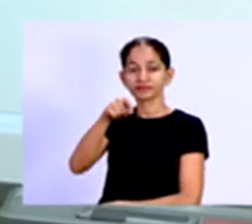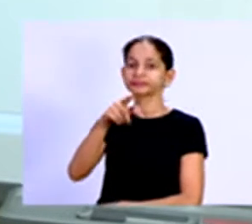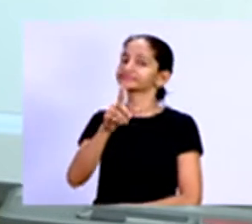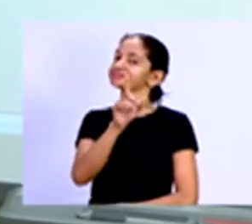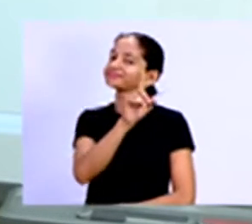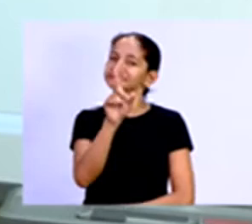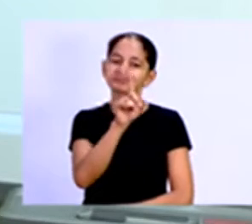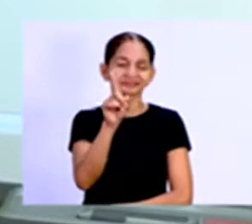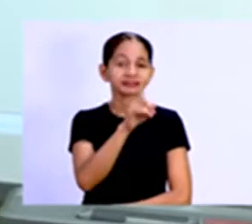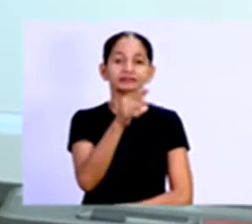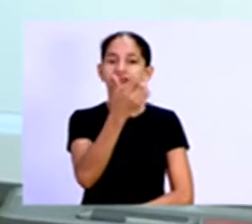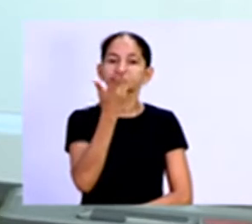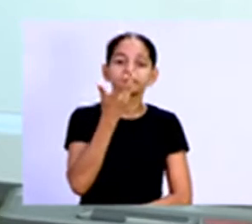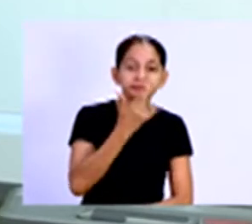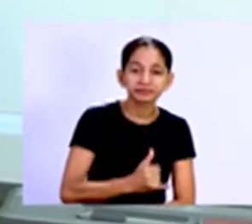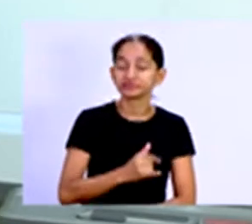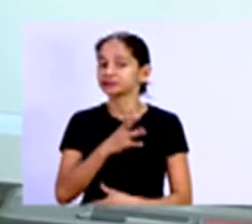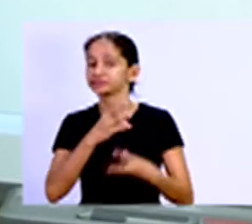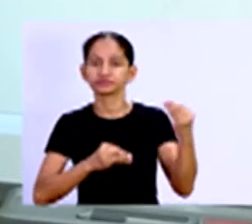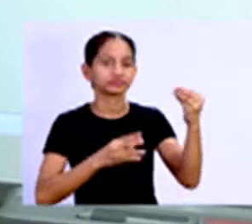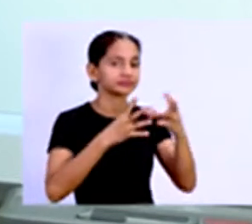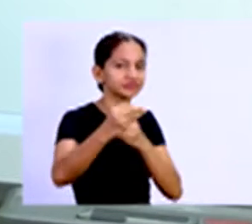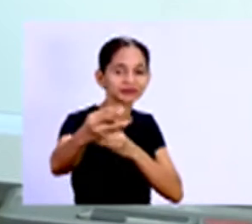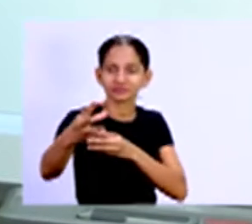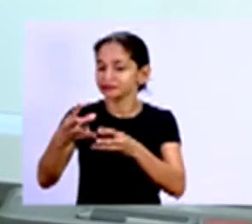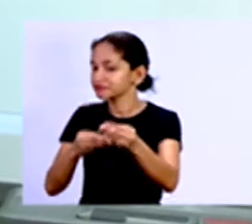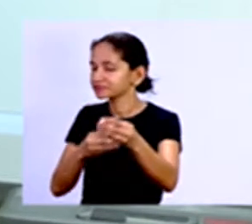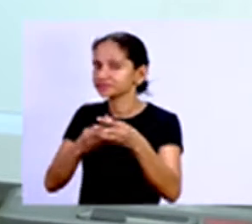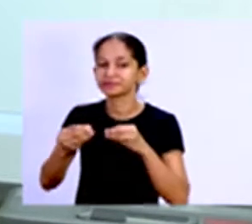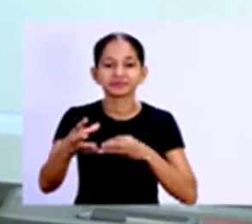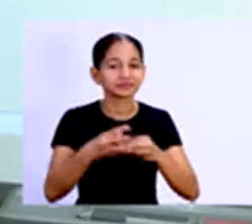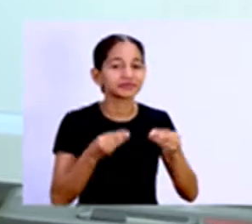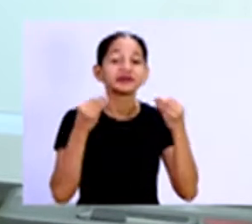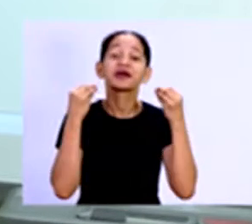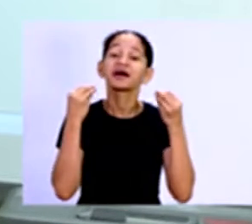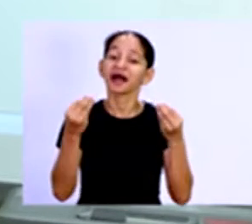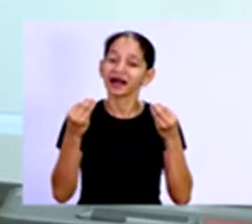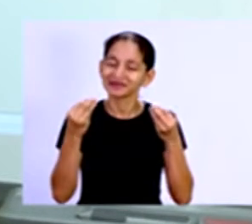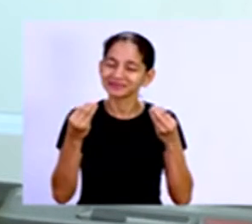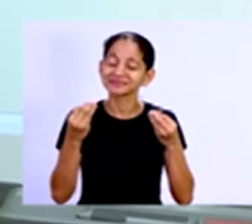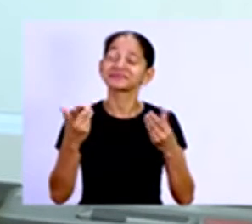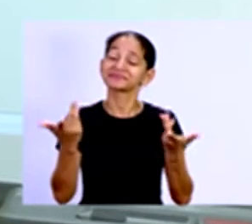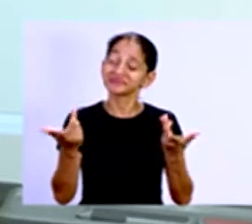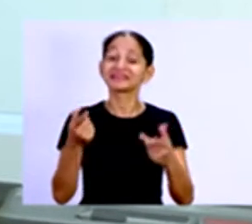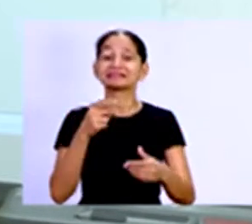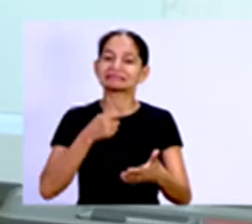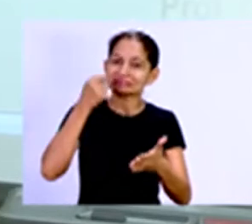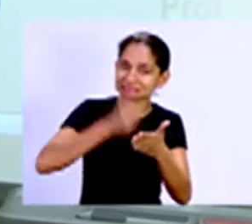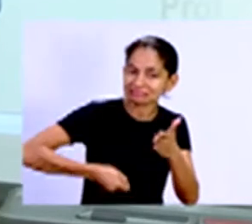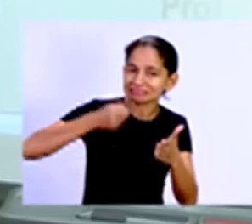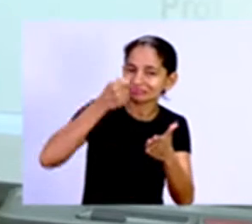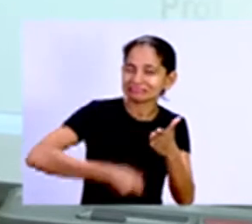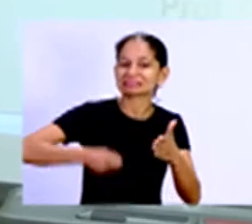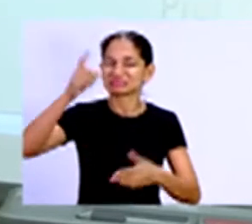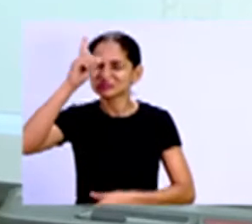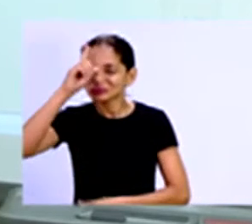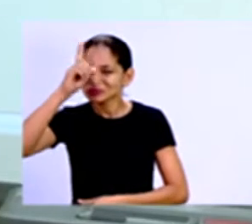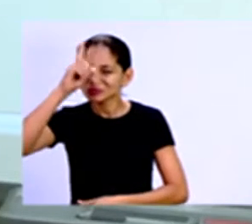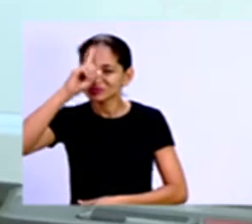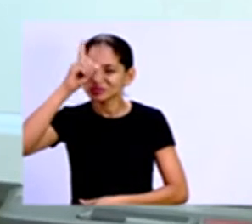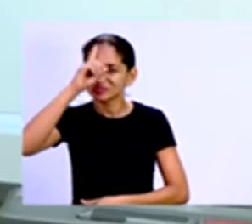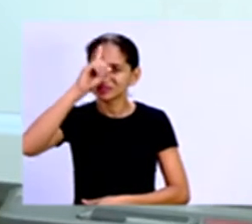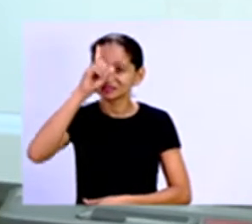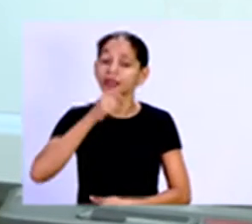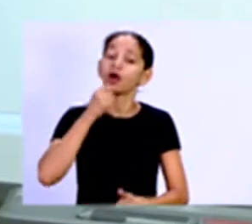gente vê que não, que as criançadas fogem assim quilômetros e quilômetros quando você pede para ele fazer isso. Mas de tanto você forçar, às vezes